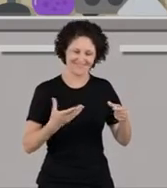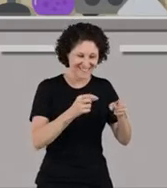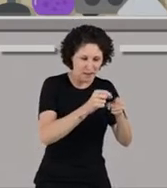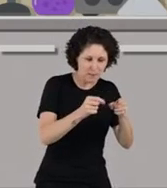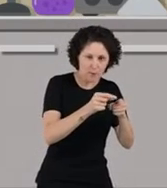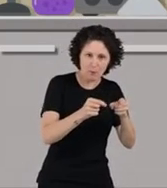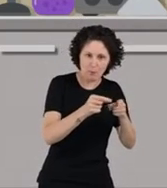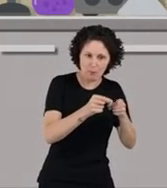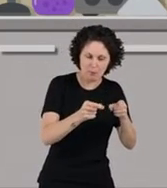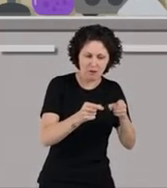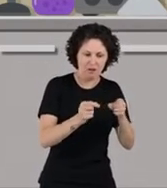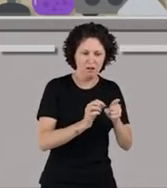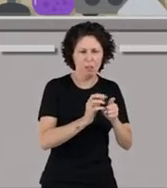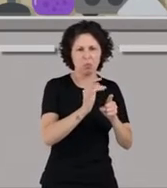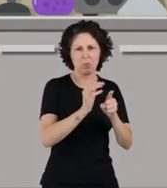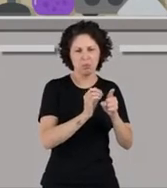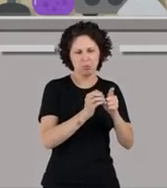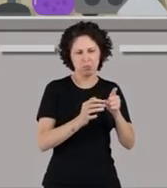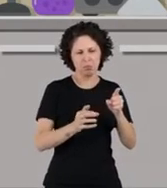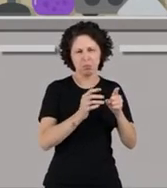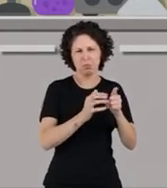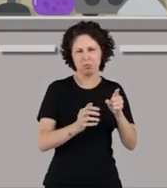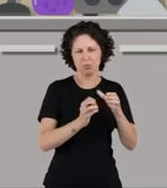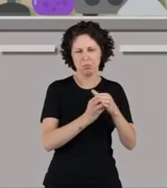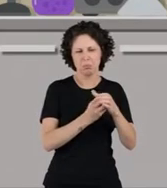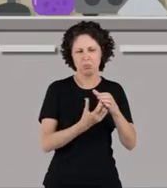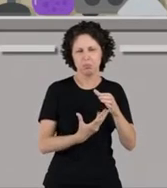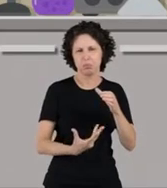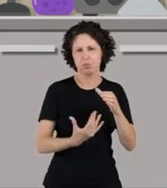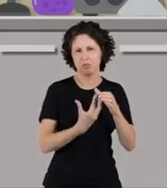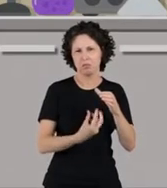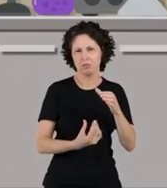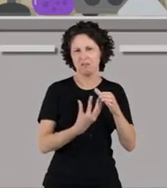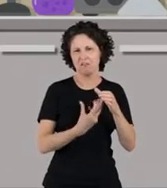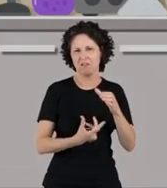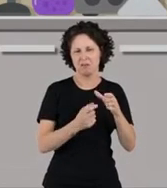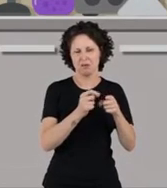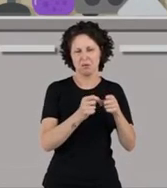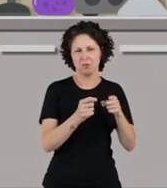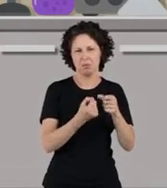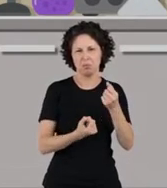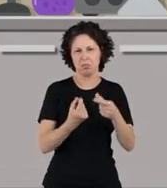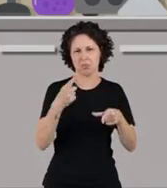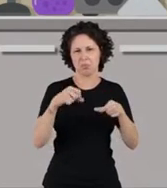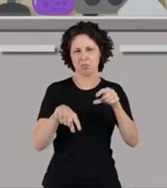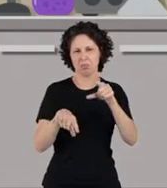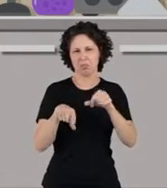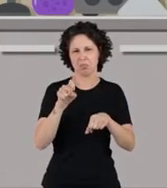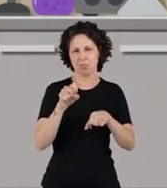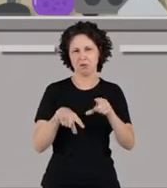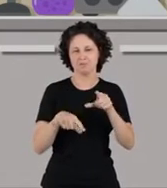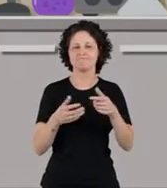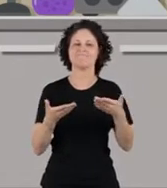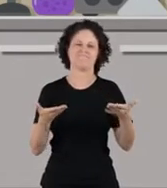se acontece uma dessas coisas, o vapor de água escapa durante o aquecimento e na dica de pipoca. Então,